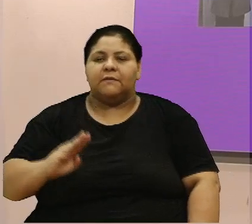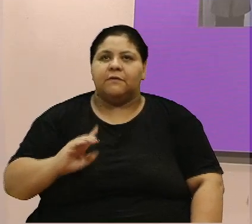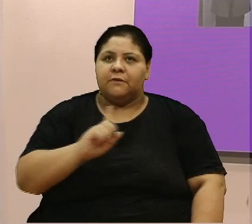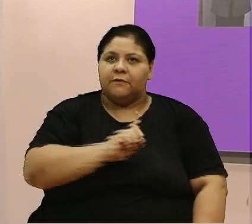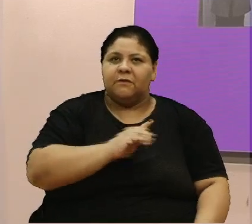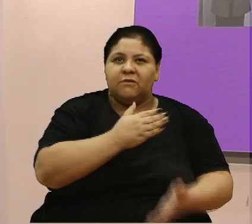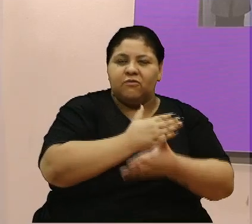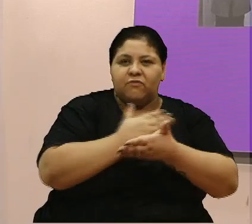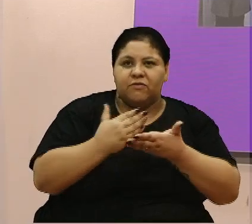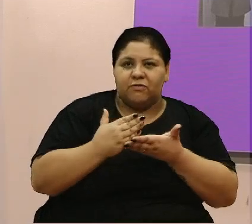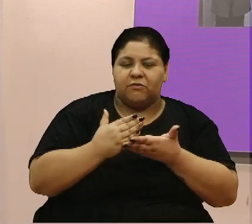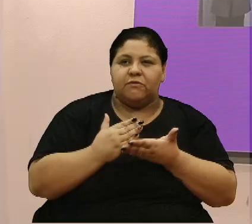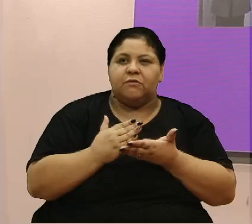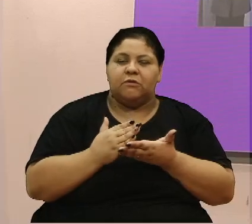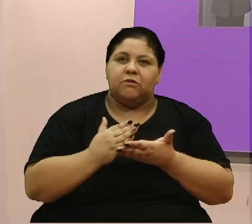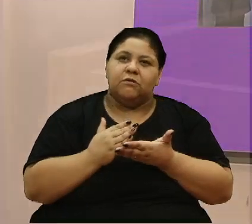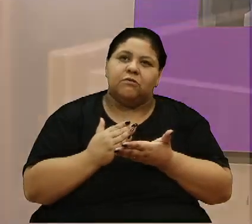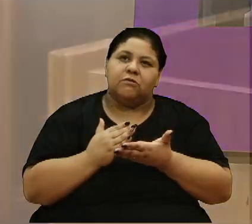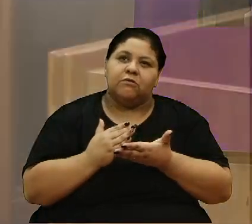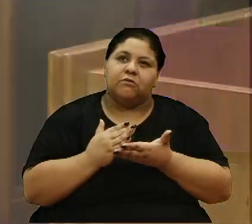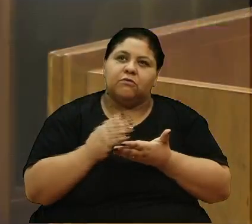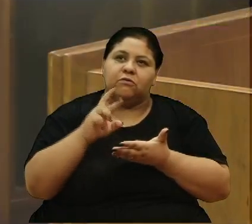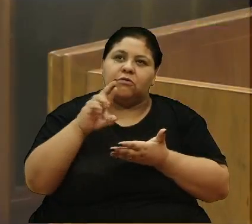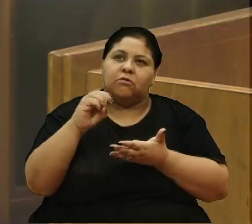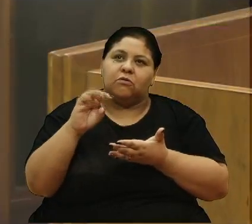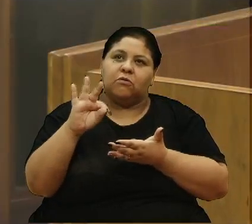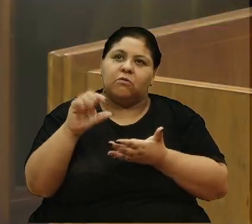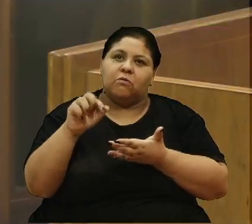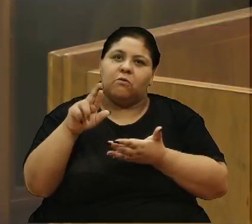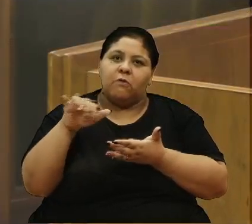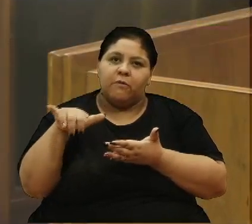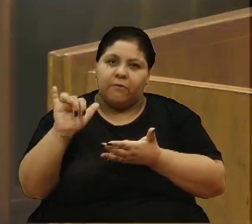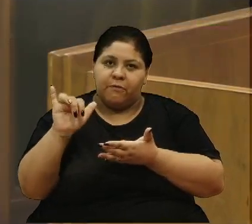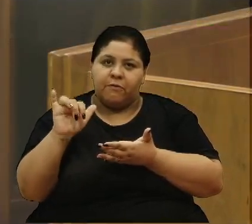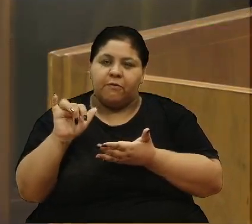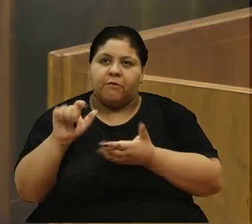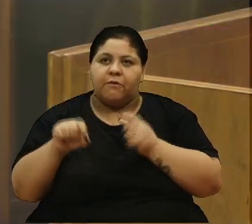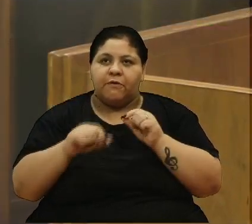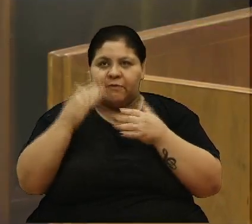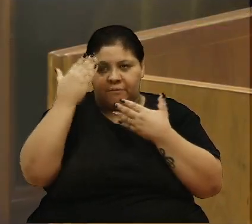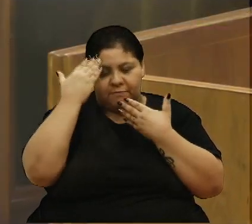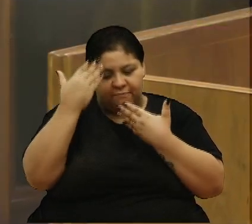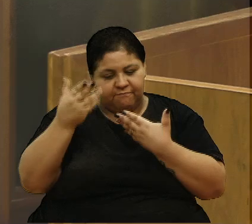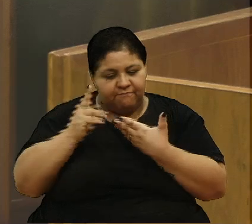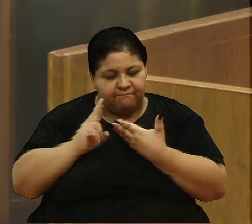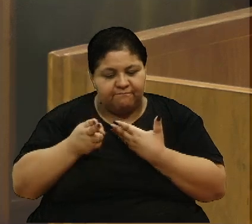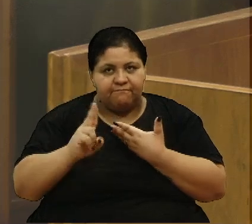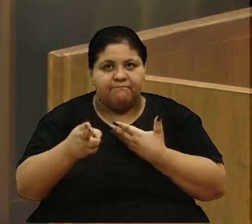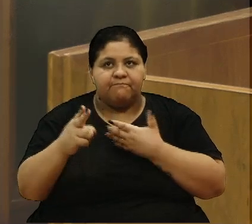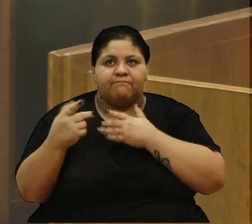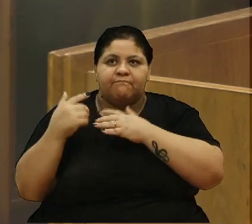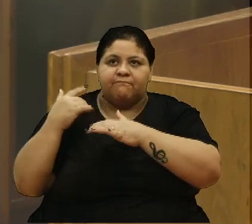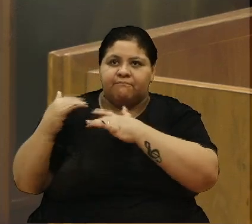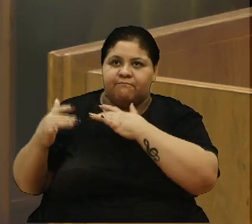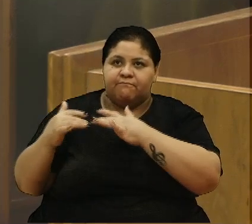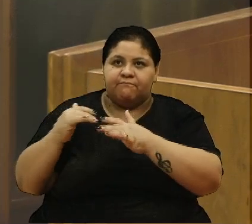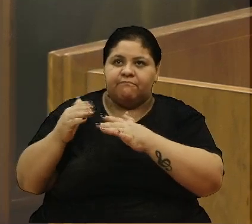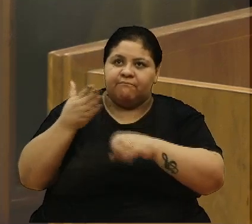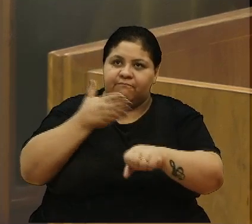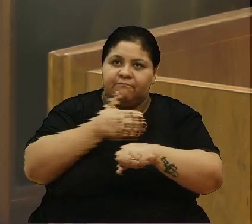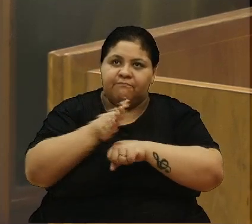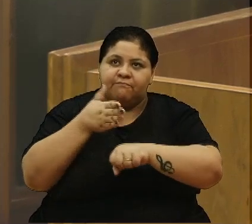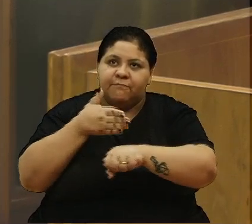uma iniciativa do Rotary, a quem a gente agradece sempre pela mobilização, pelo envolvimento,